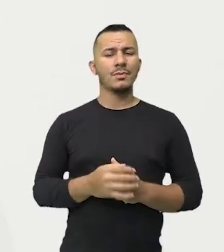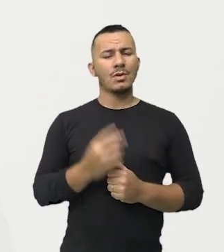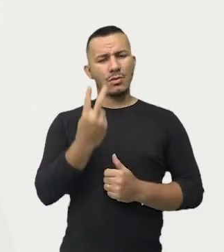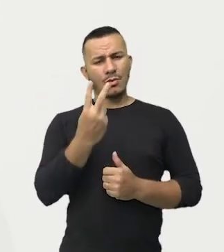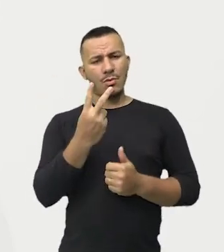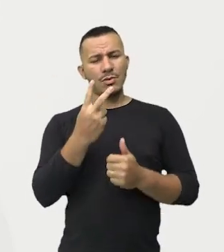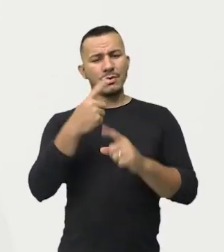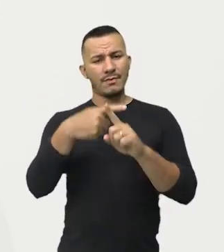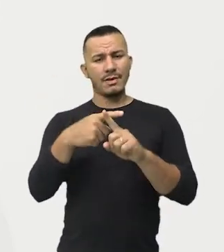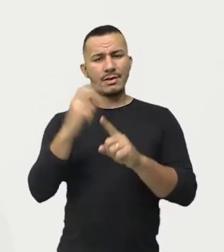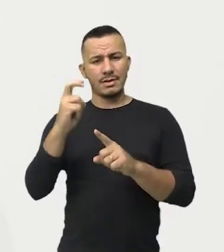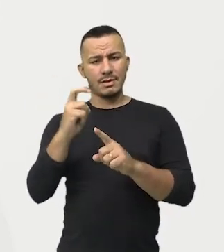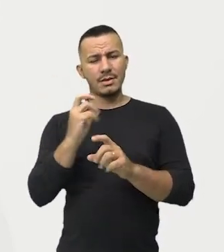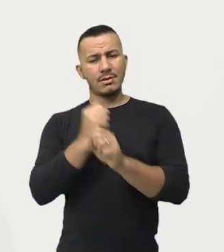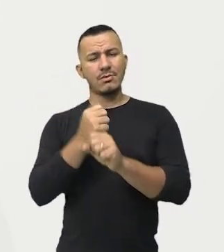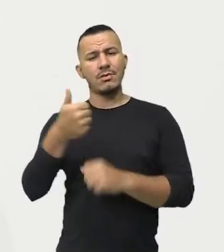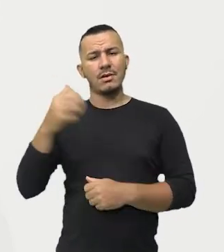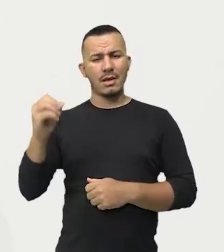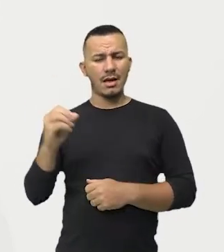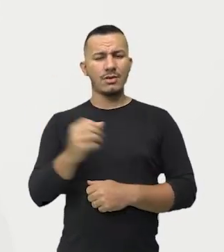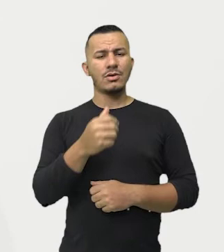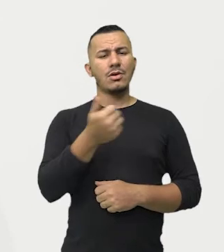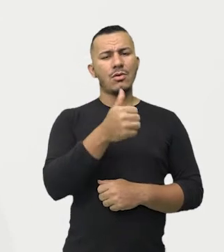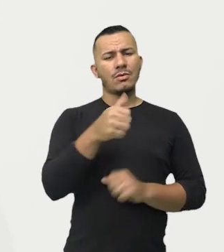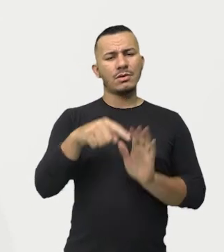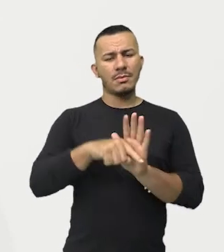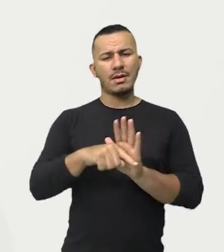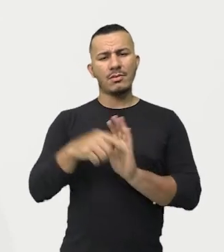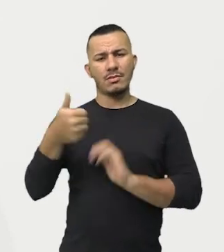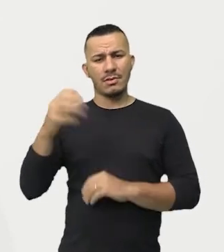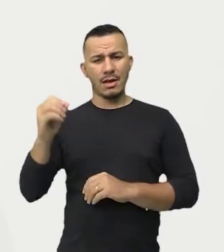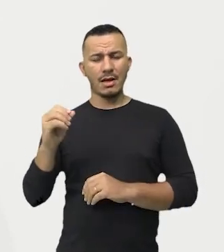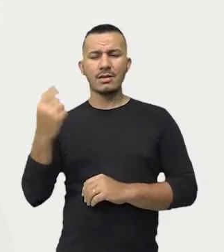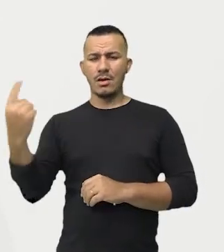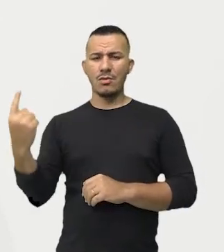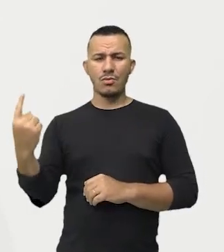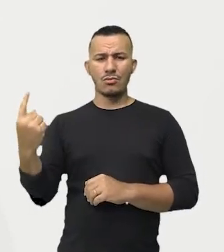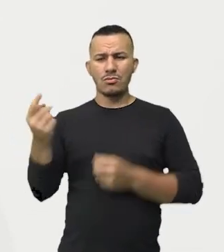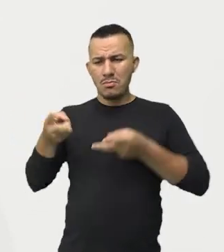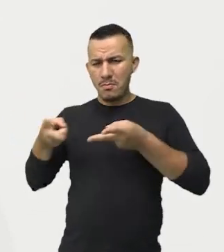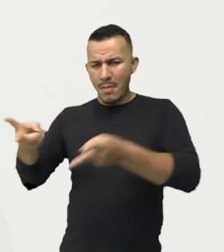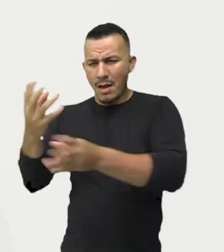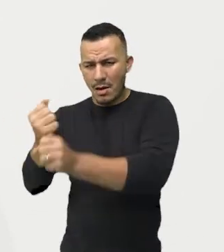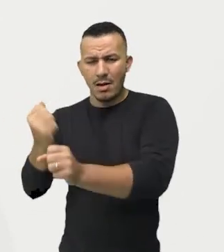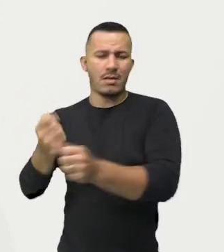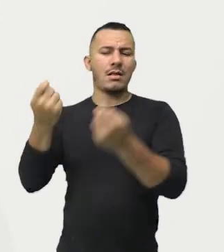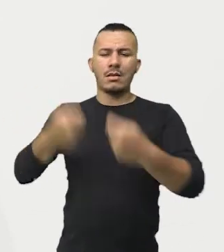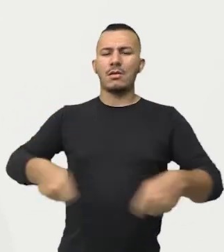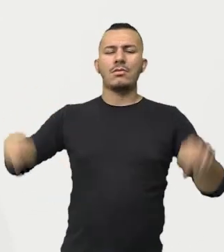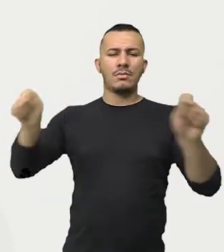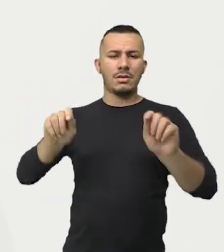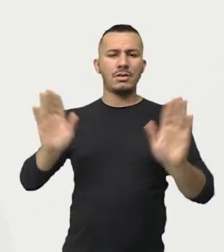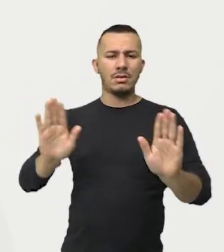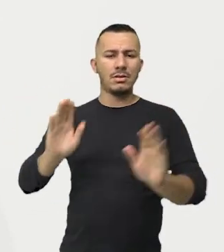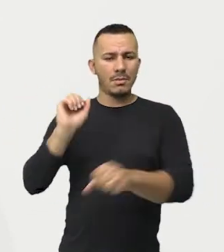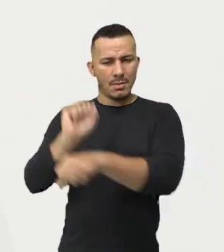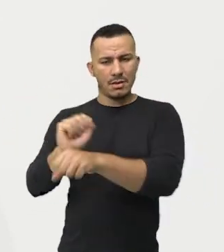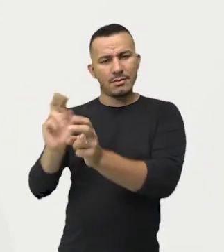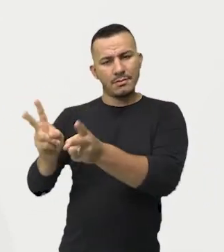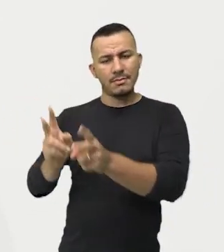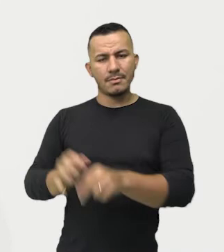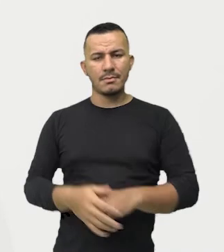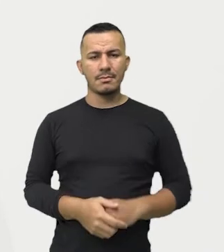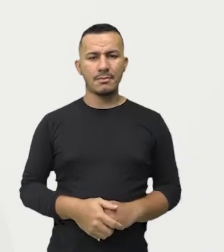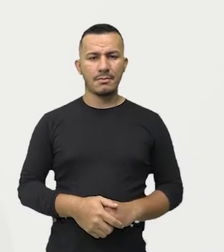10. 11 menos 10 é 1. A gente para aqui porque nós não vamos construir essa divisão com números